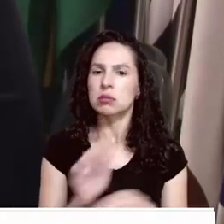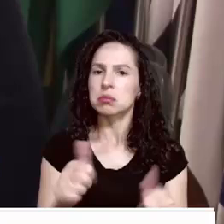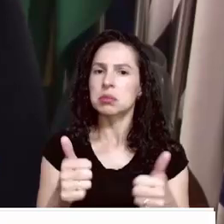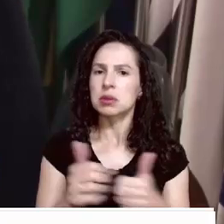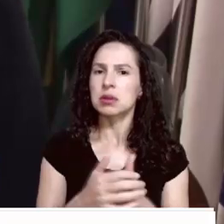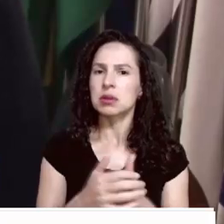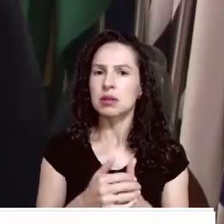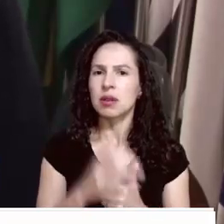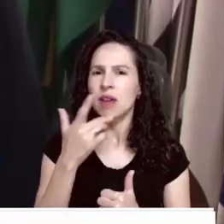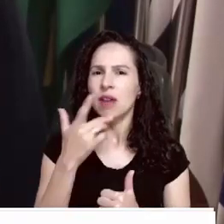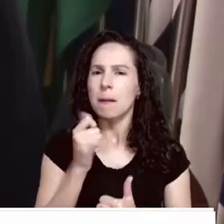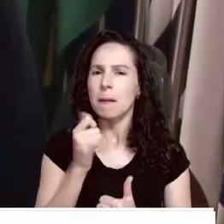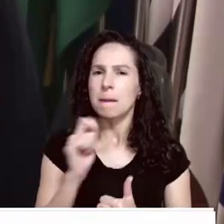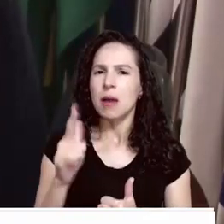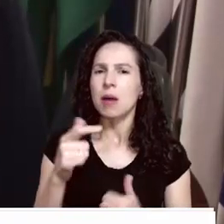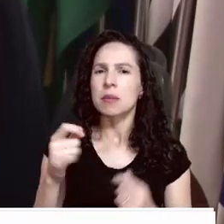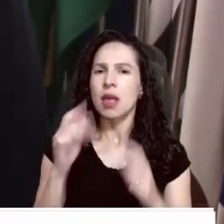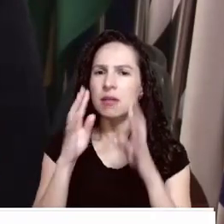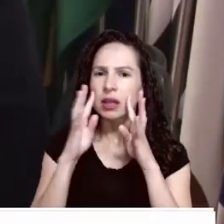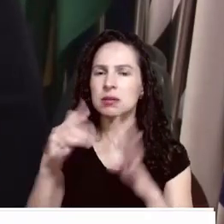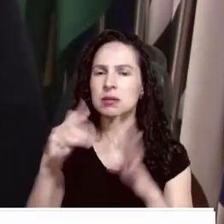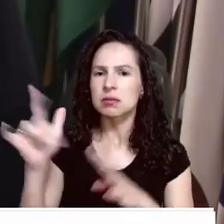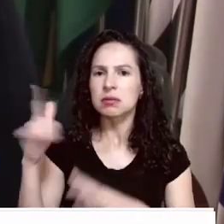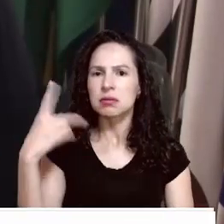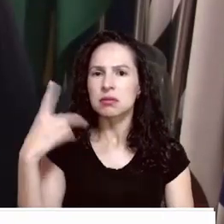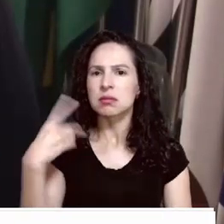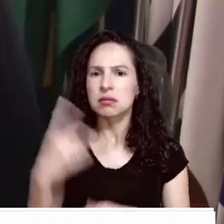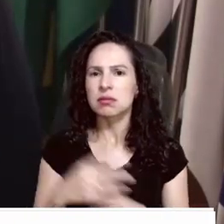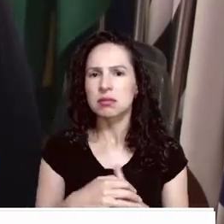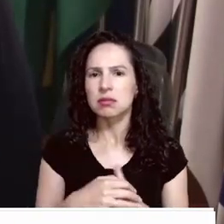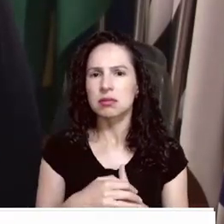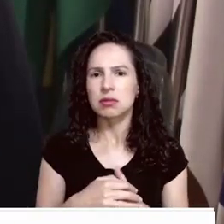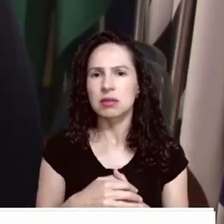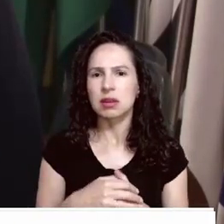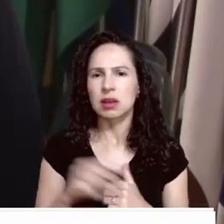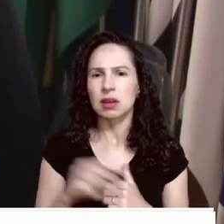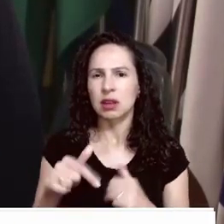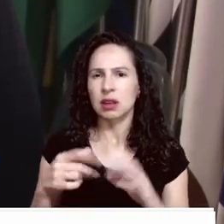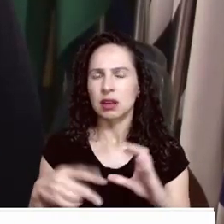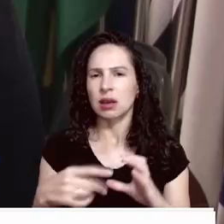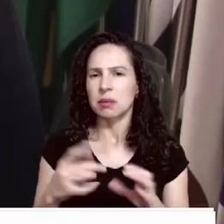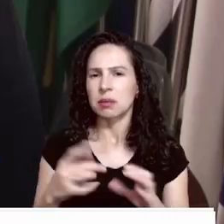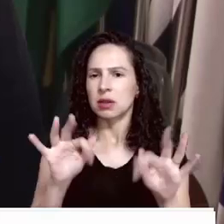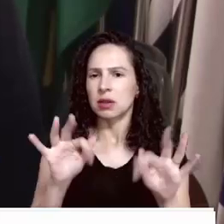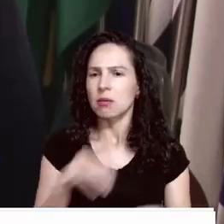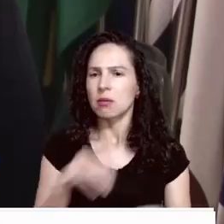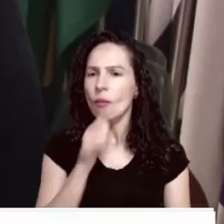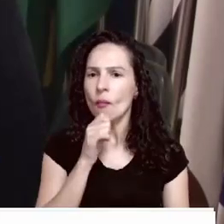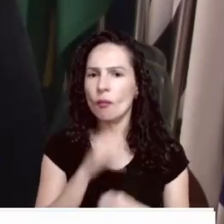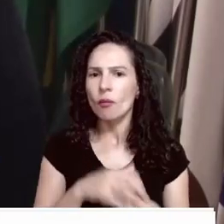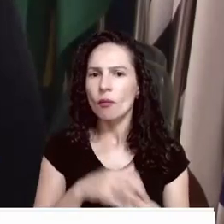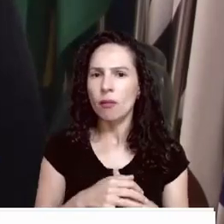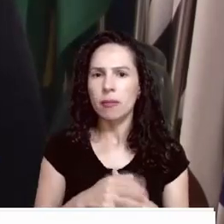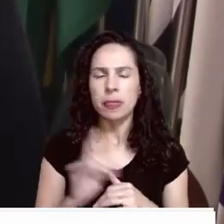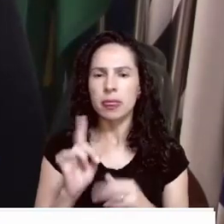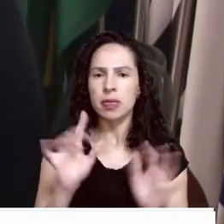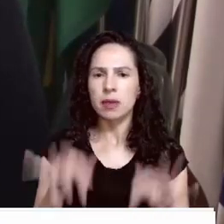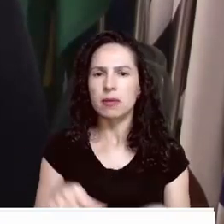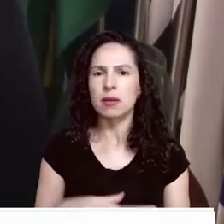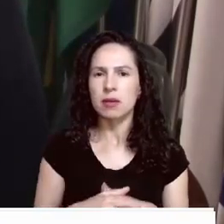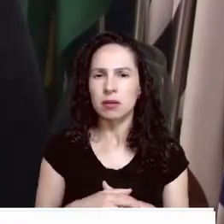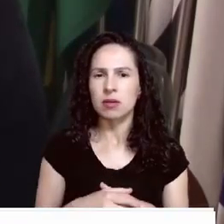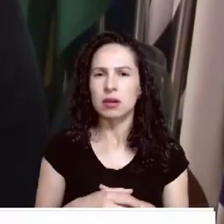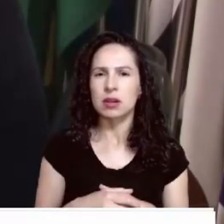deveria ouvir os outros vereadores. Essa casa, essa sessão não encerrou ainda. Não encerrou. Você foi